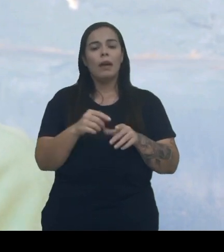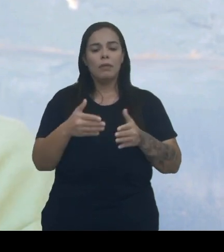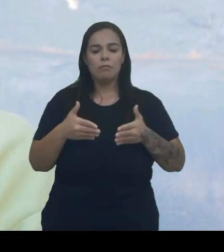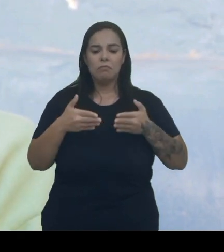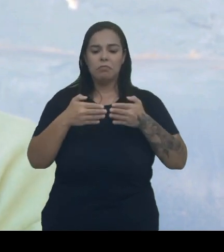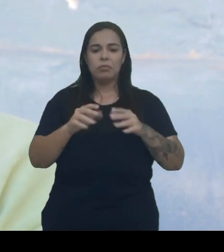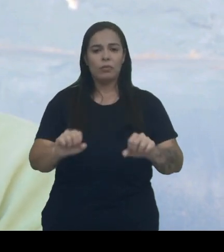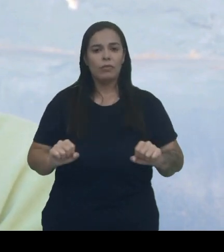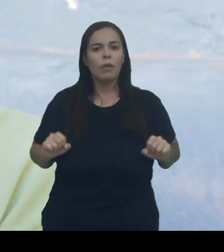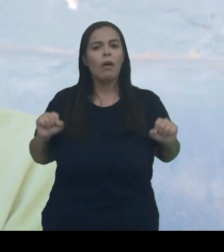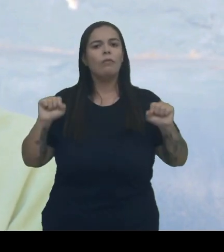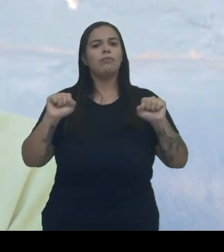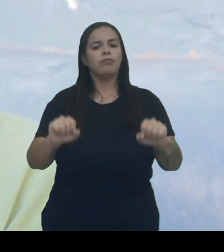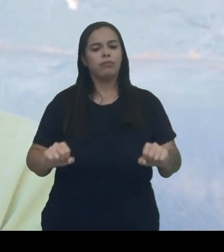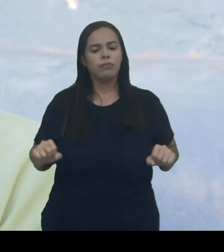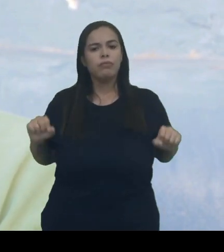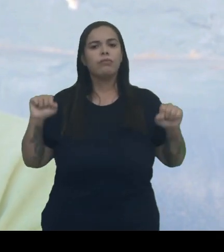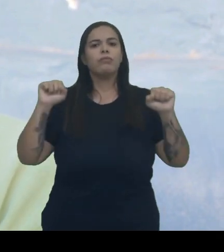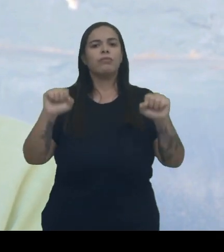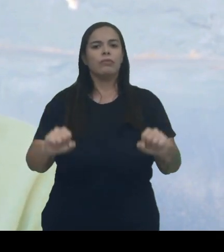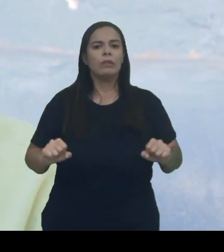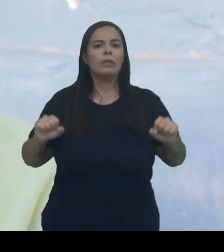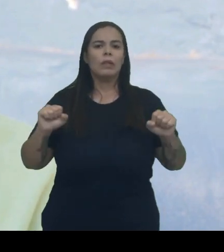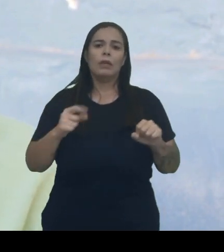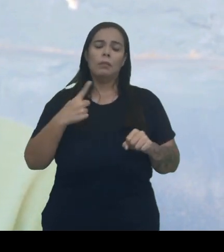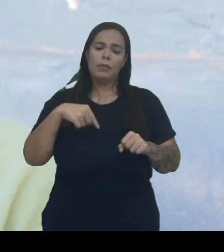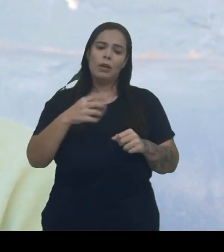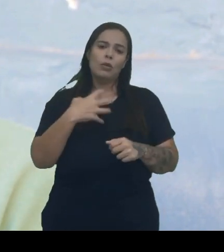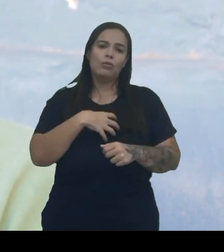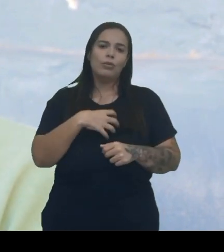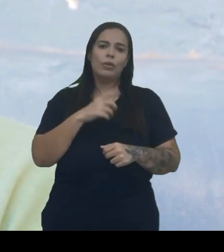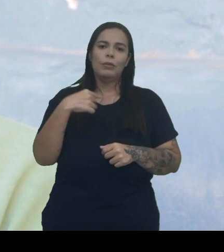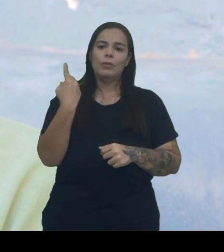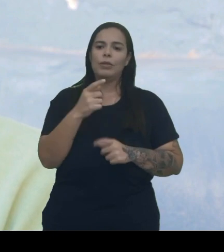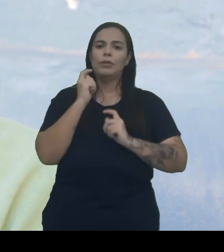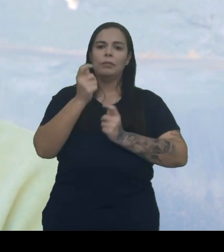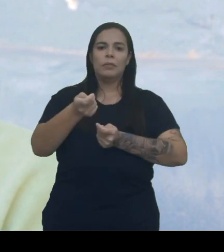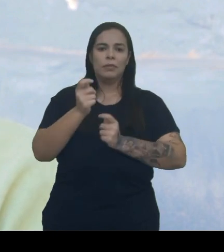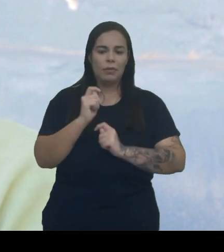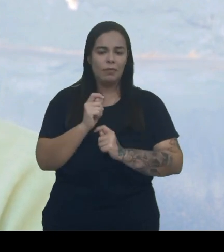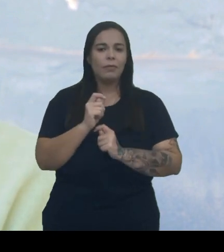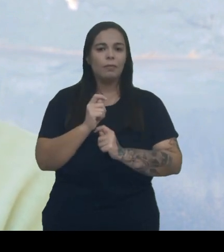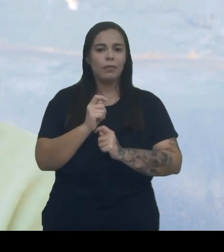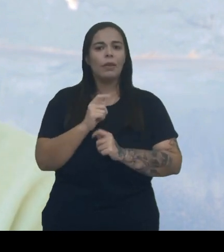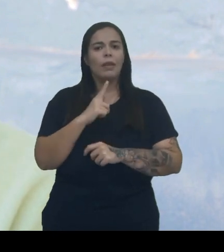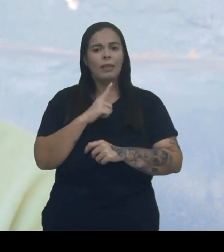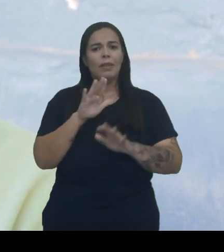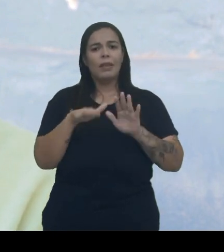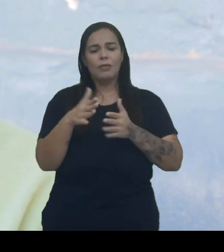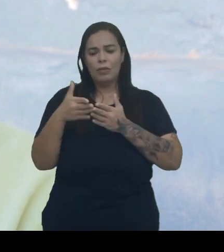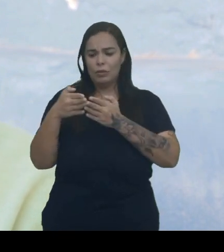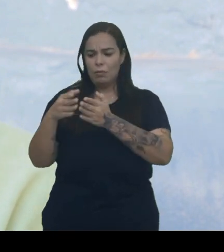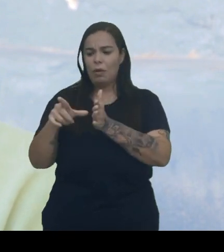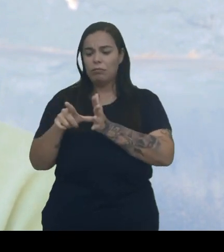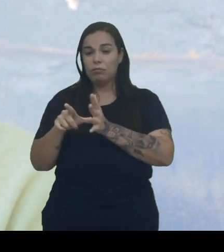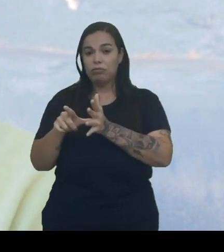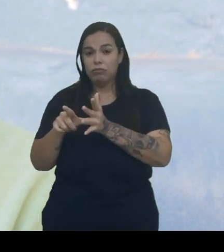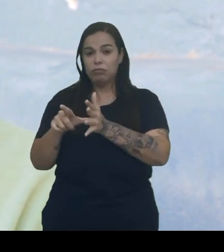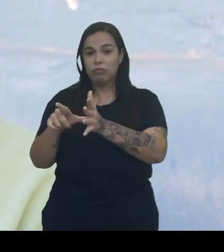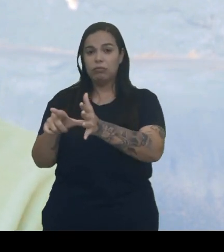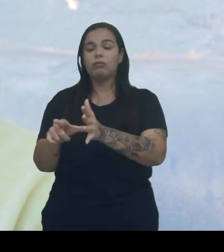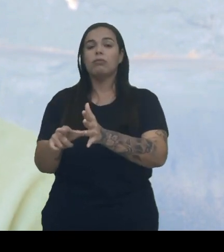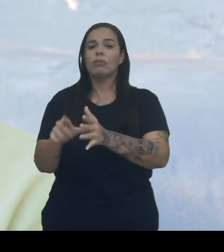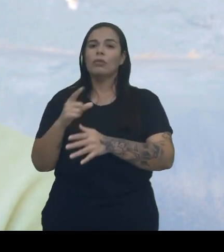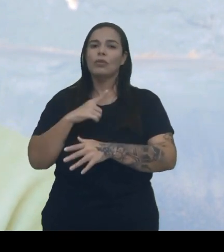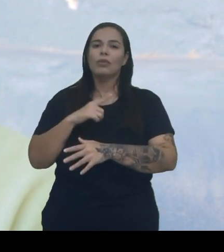remo. Tá entendendo? Mesmo que tenha motor, como meu pai tinha um motor da Segunda Guerra